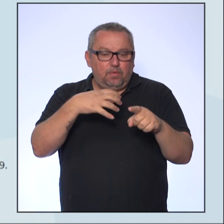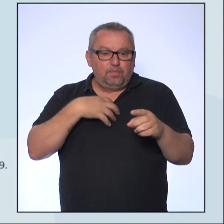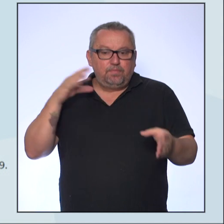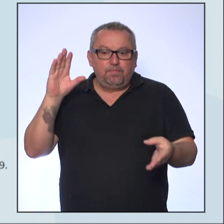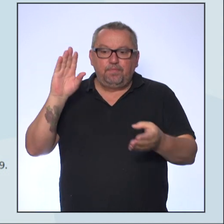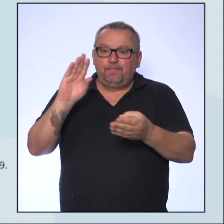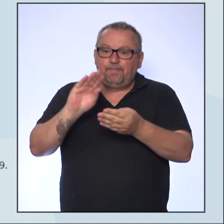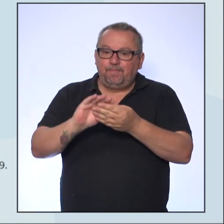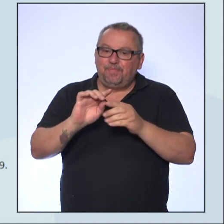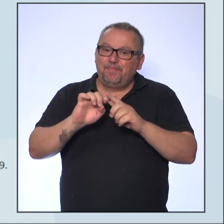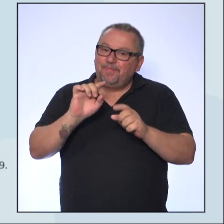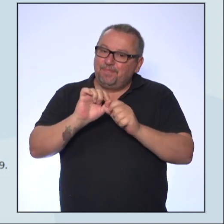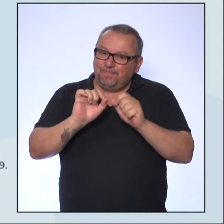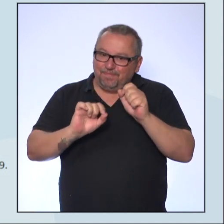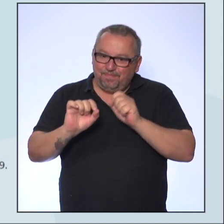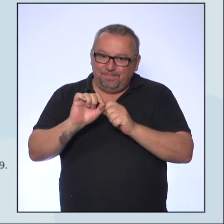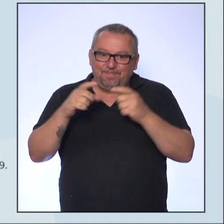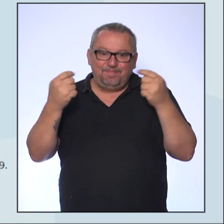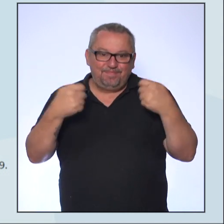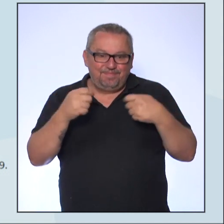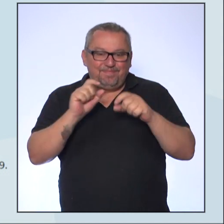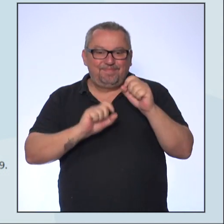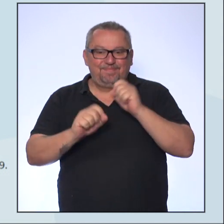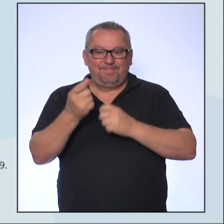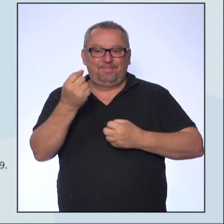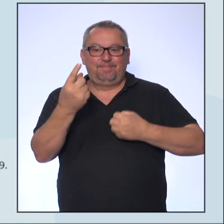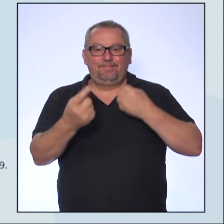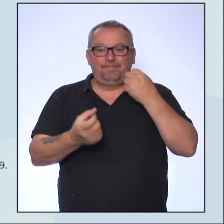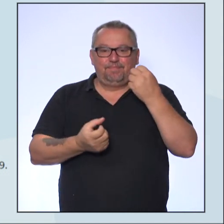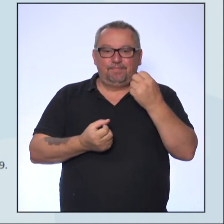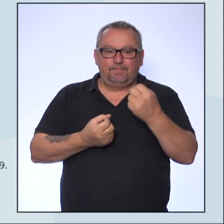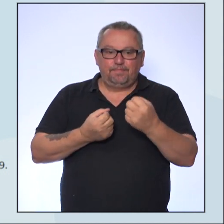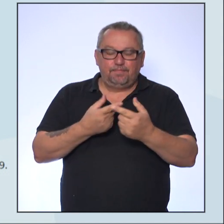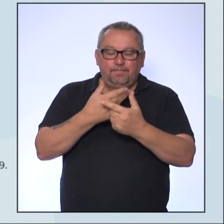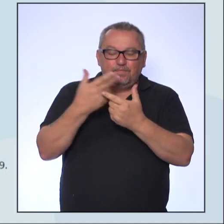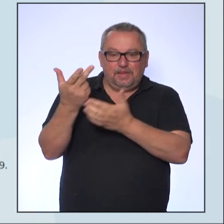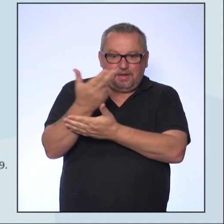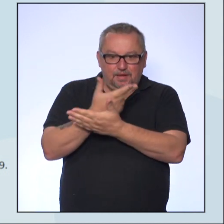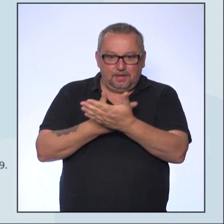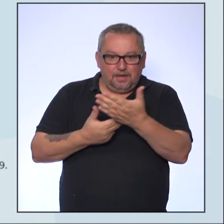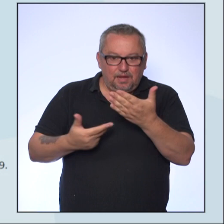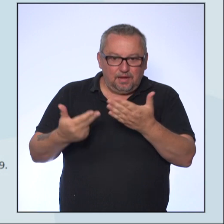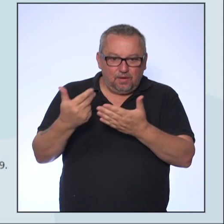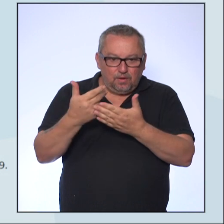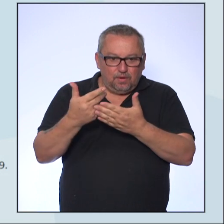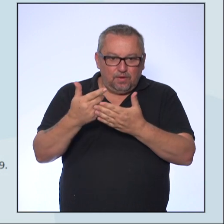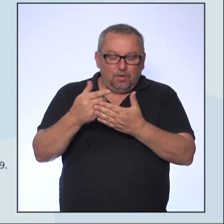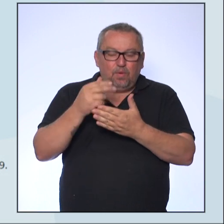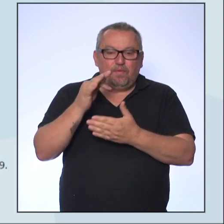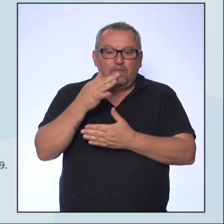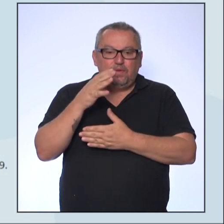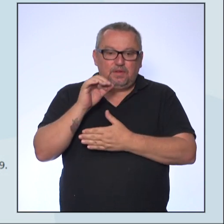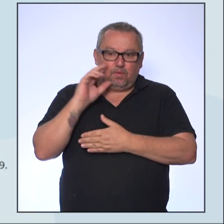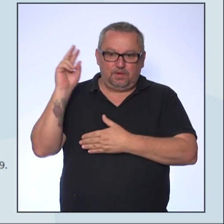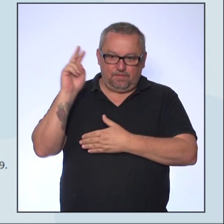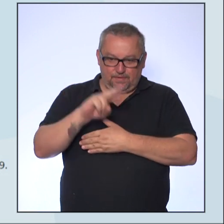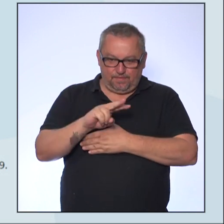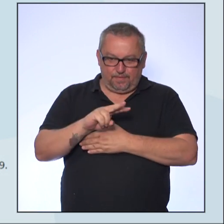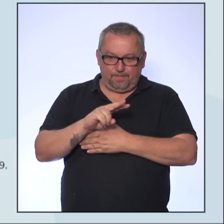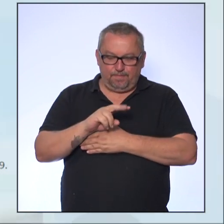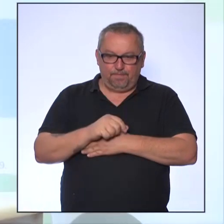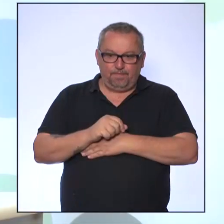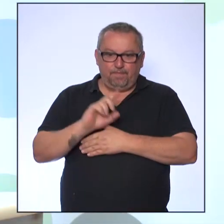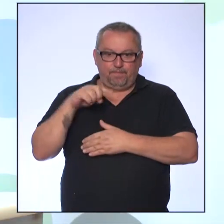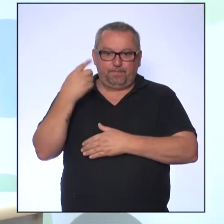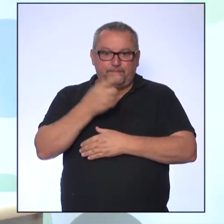para construí-lo. São necessárias algumas figuras geométricas como as respectivas funções a seguir. Ô Nós